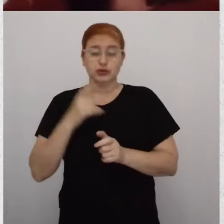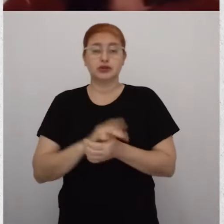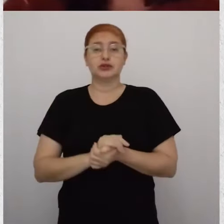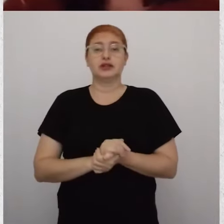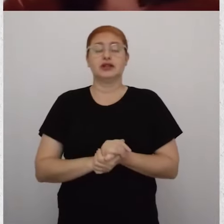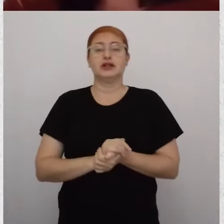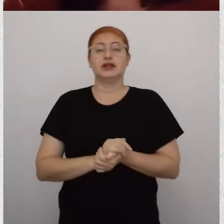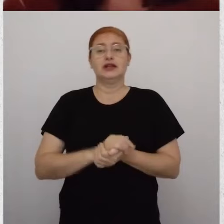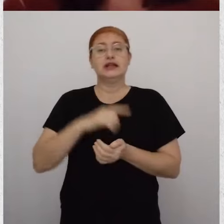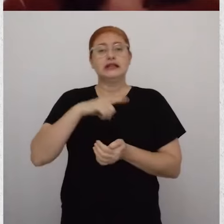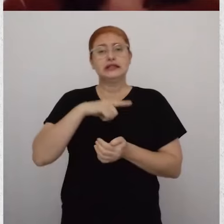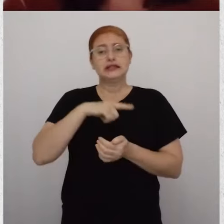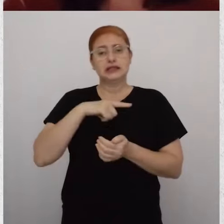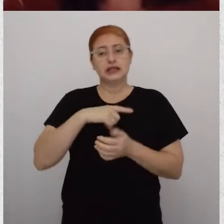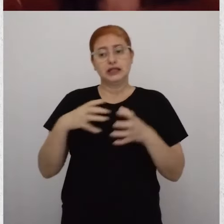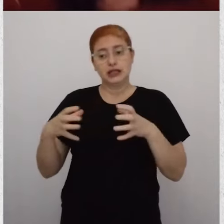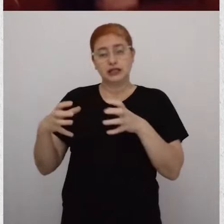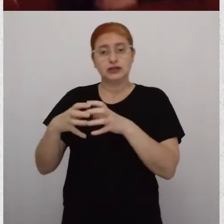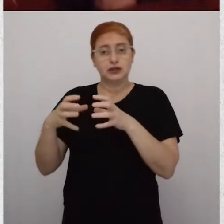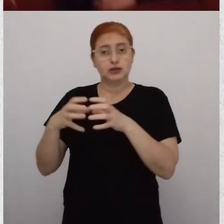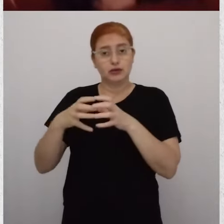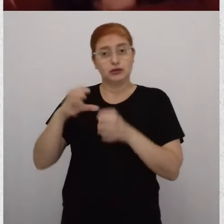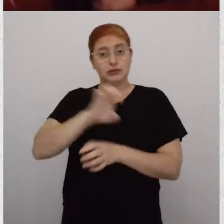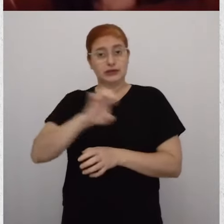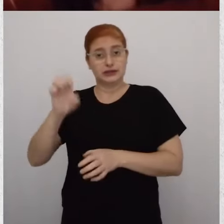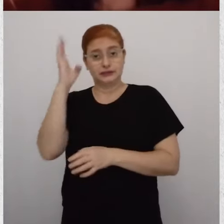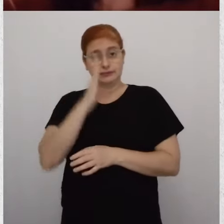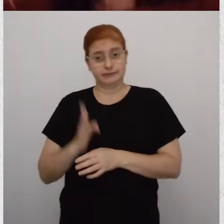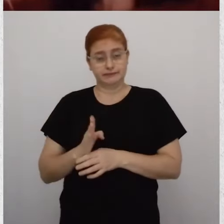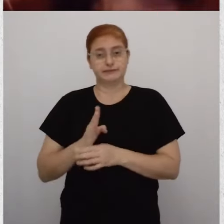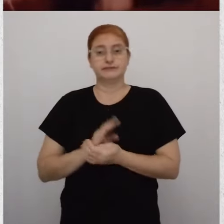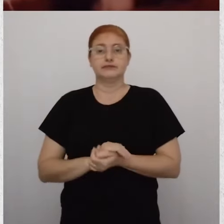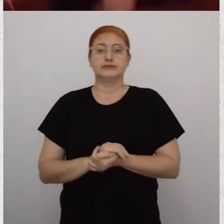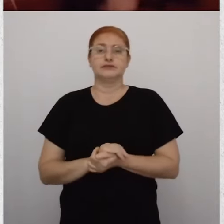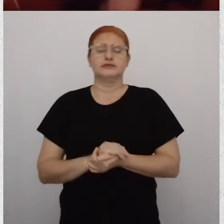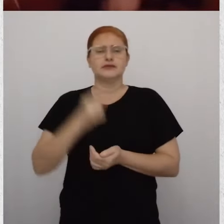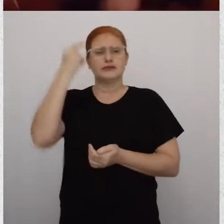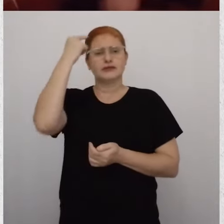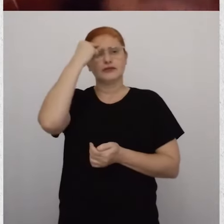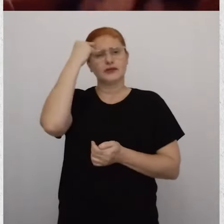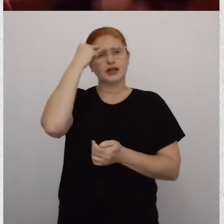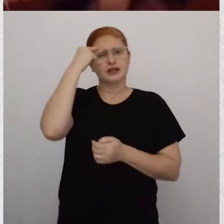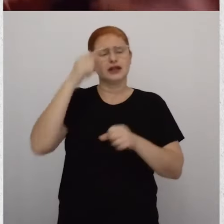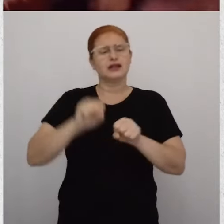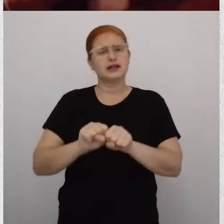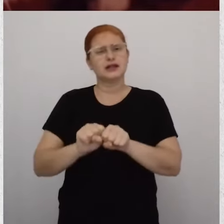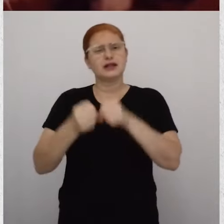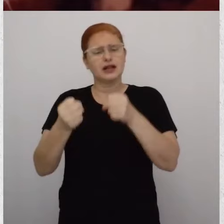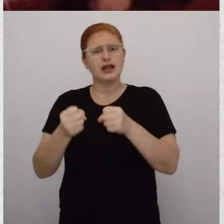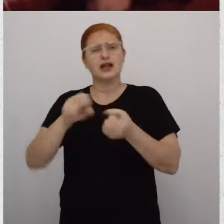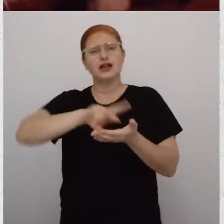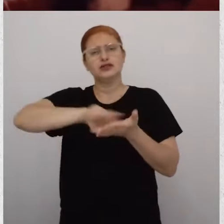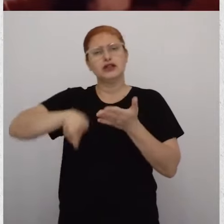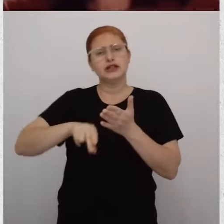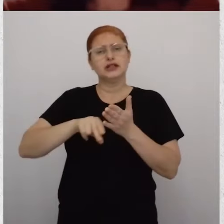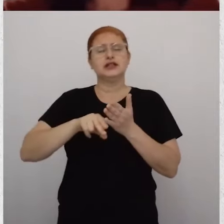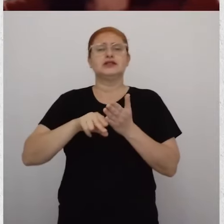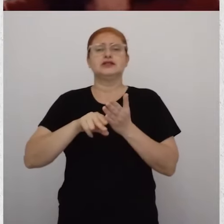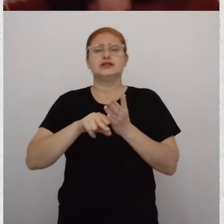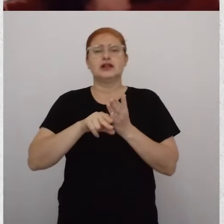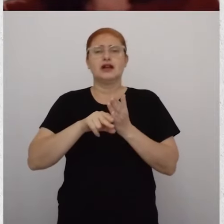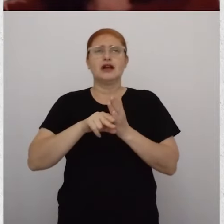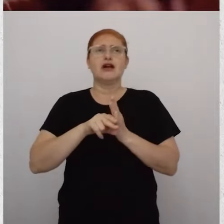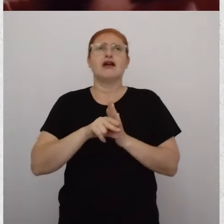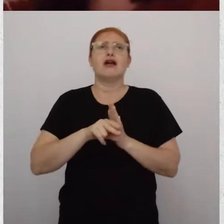campo político da esquerda brasileira, né? E Uhum. aí, pensar sobre essa fragmentação e as diferentes leituras que a gente